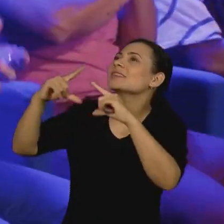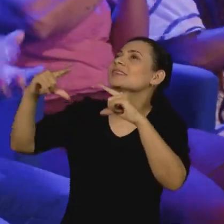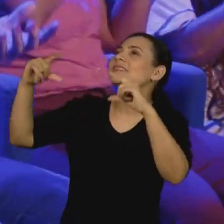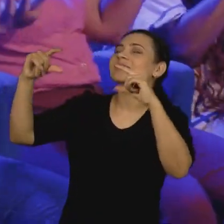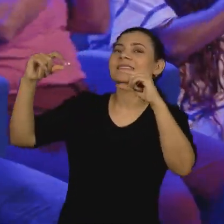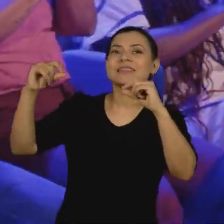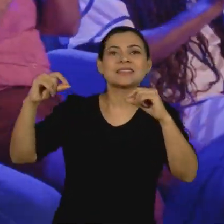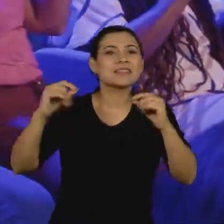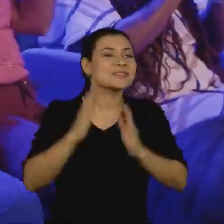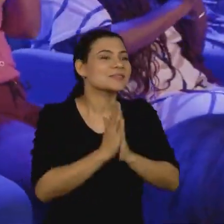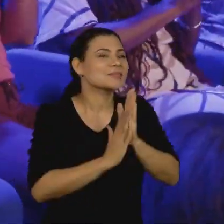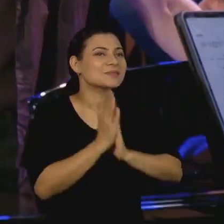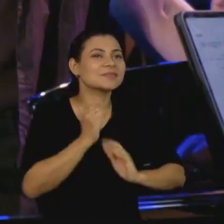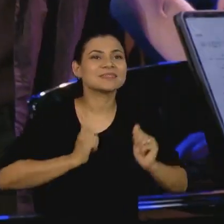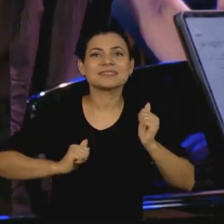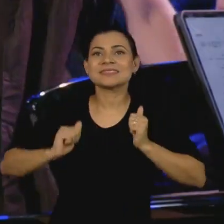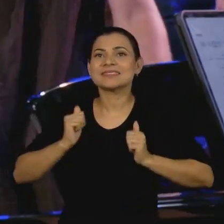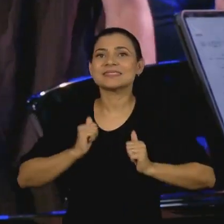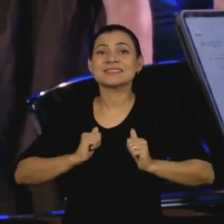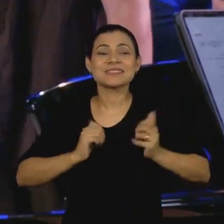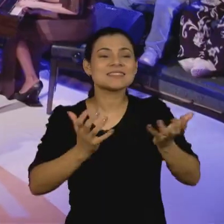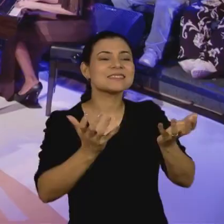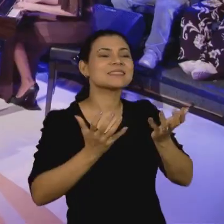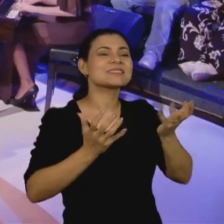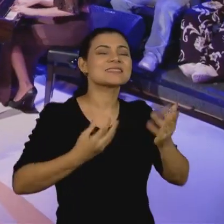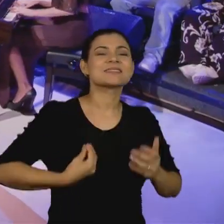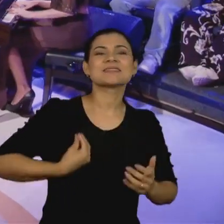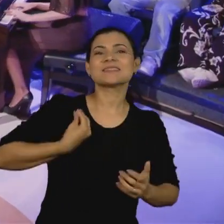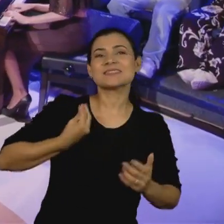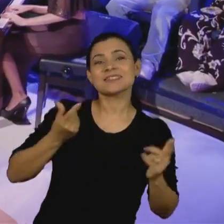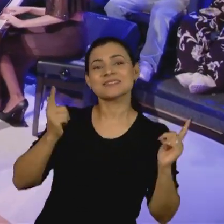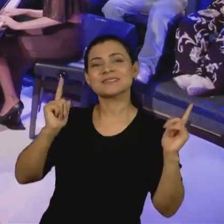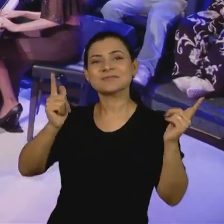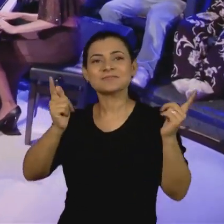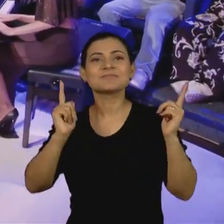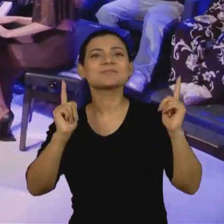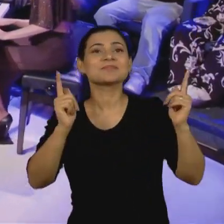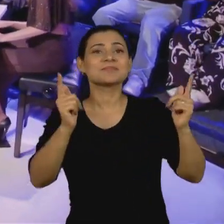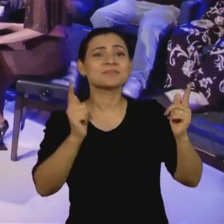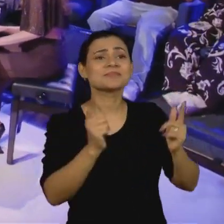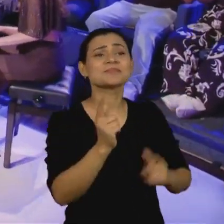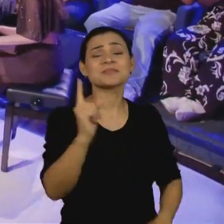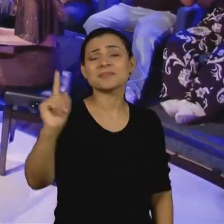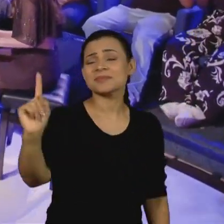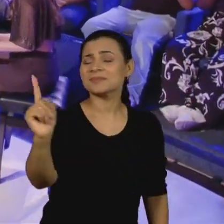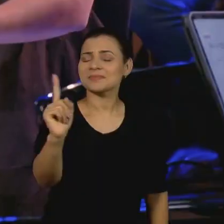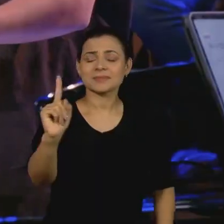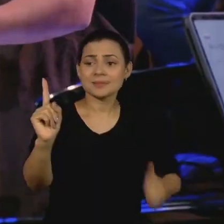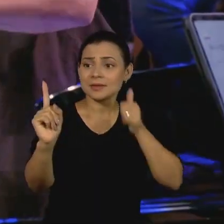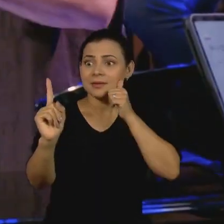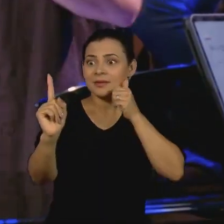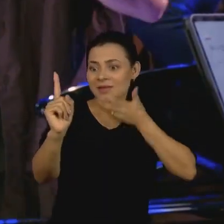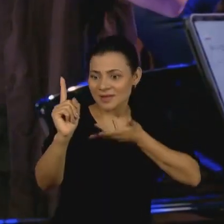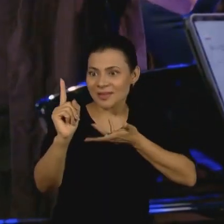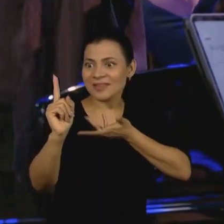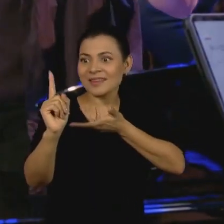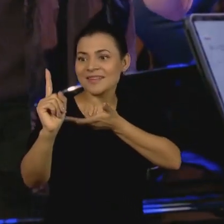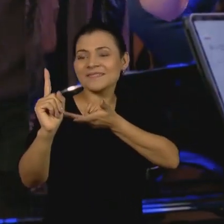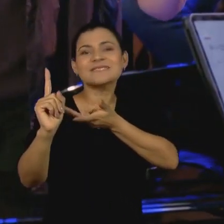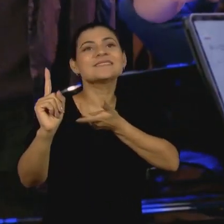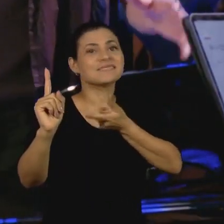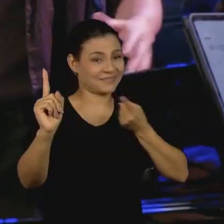Quem eu amo vem me ver. Se ela me chamar e quiser